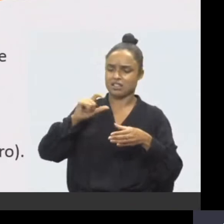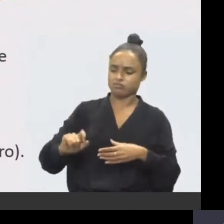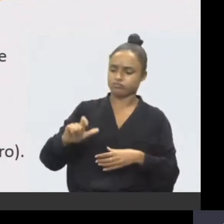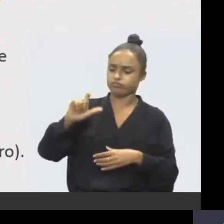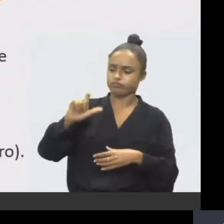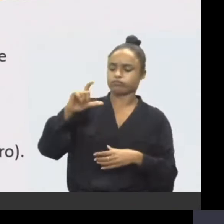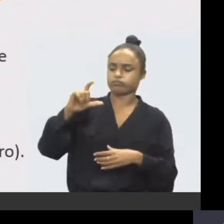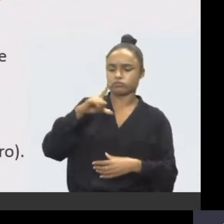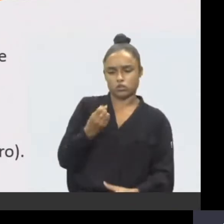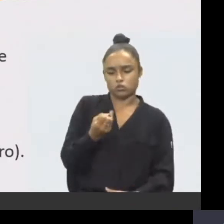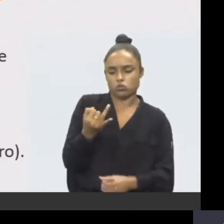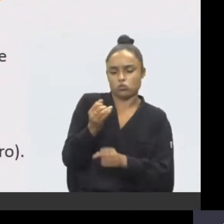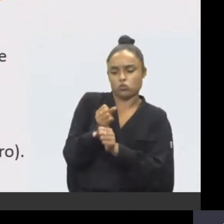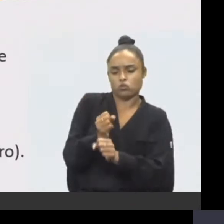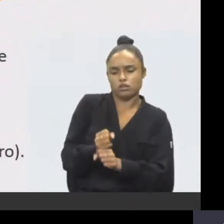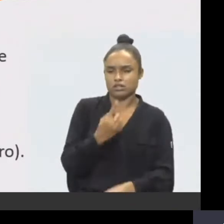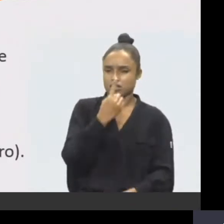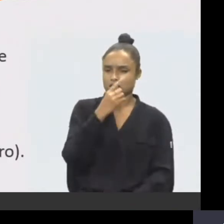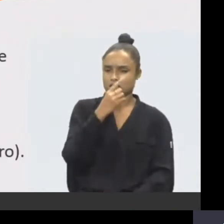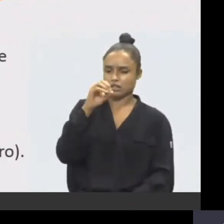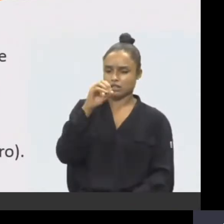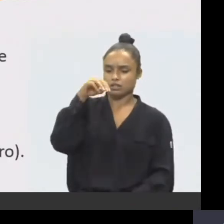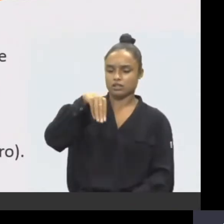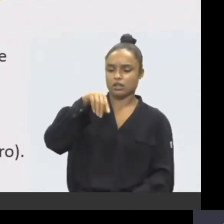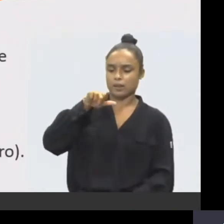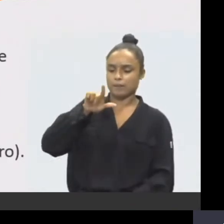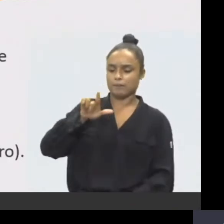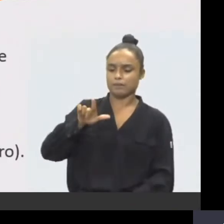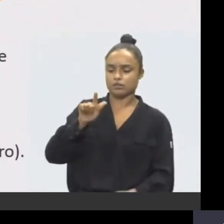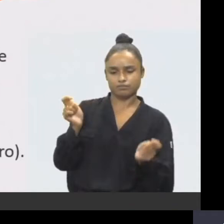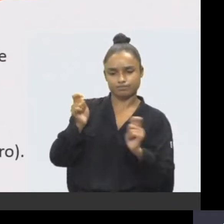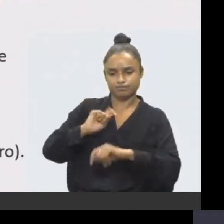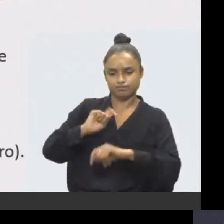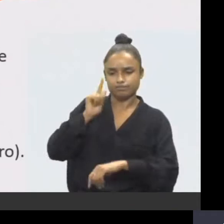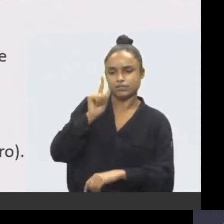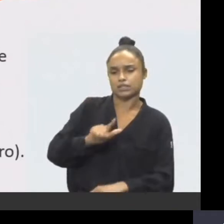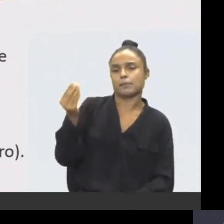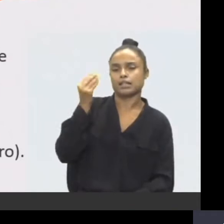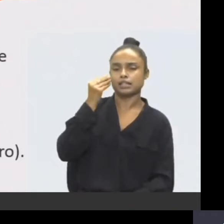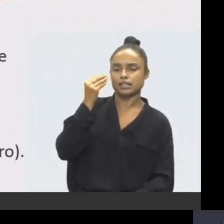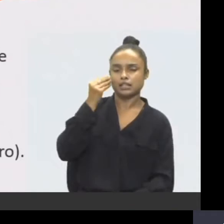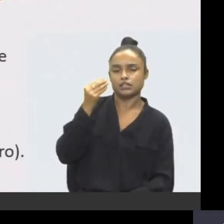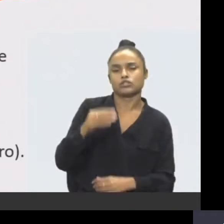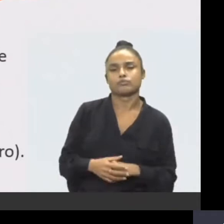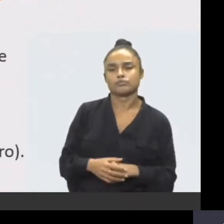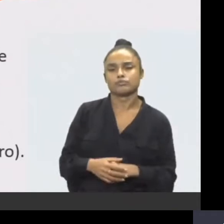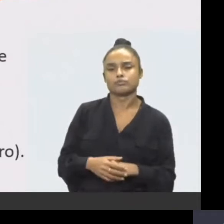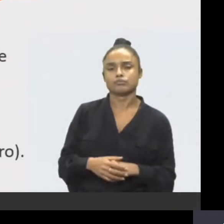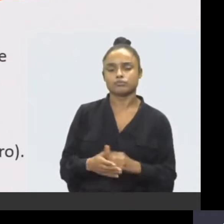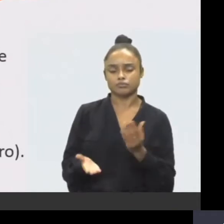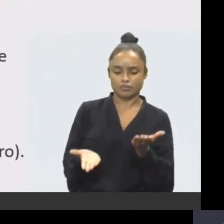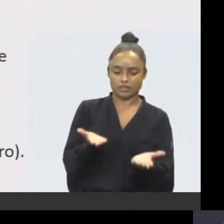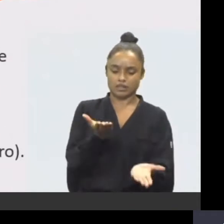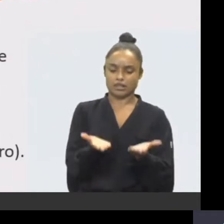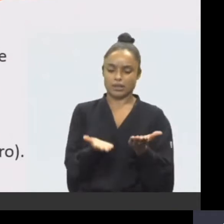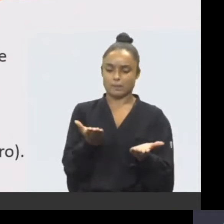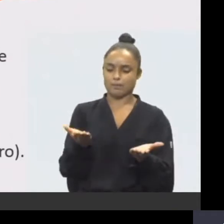solução. Então nós vamos preparar em torno aí de 10 ml de solução para a realização dos testes. Então nós vamos pesar